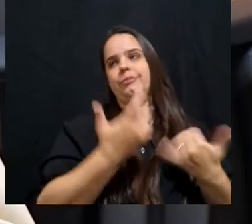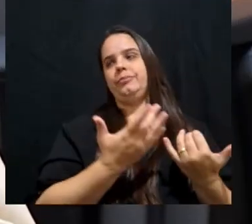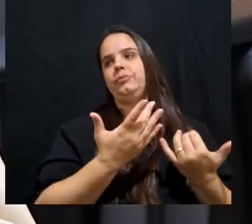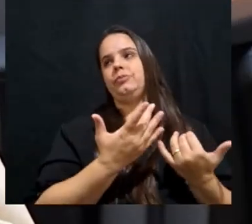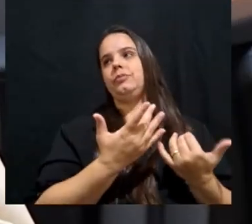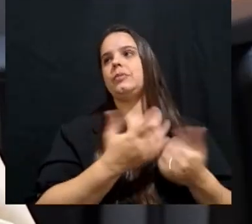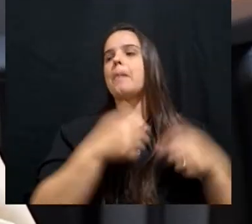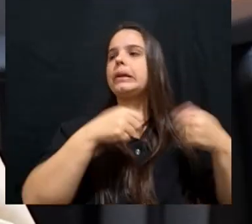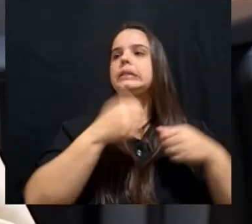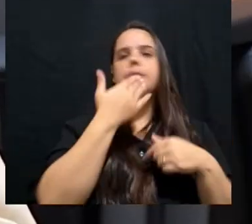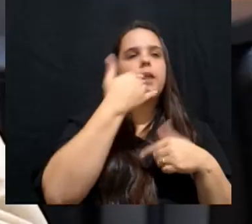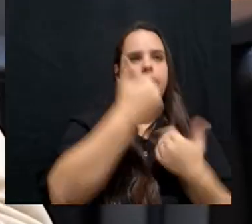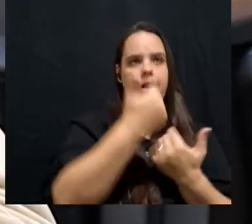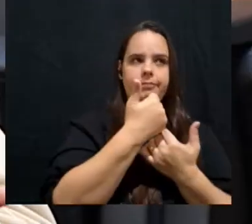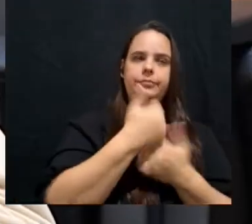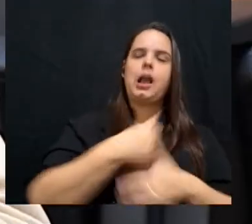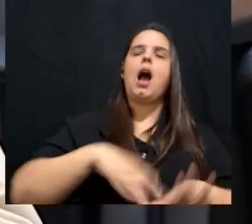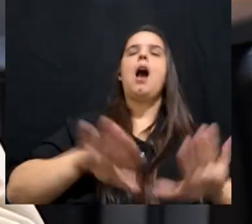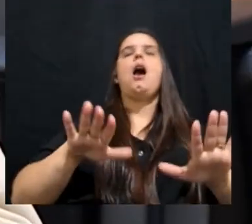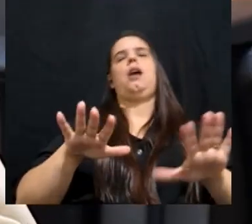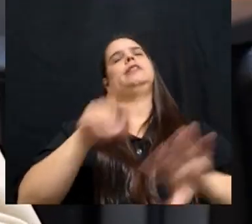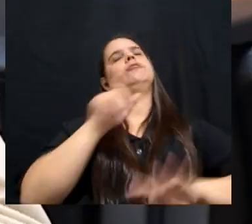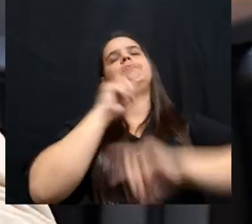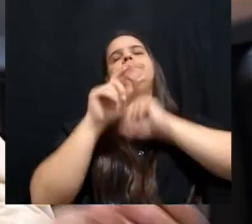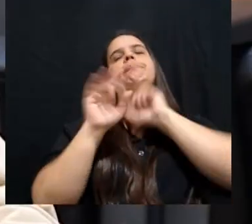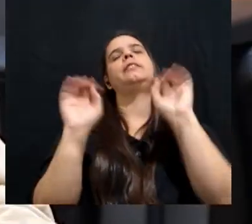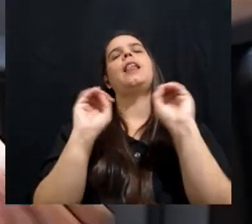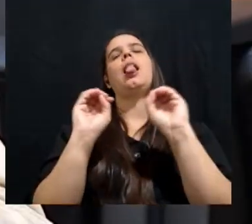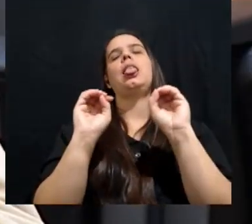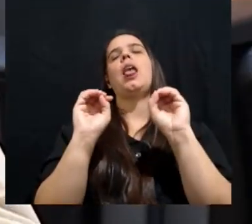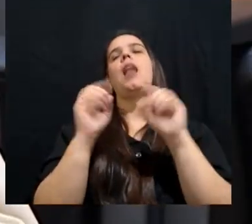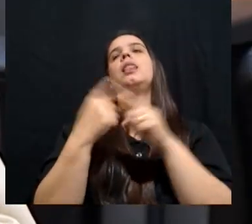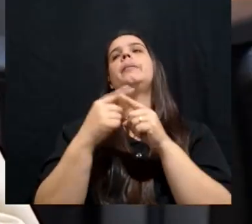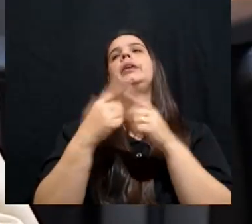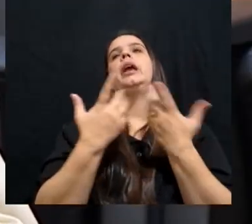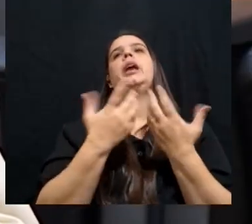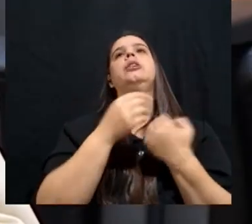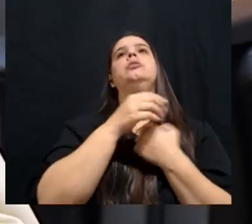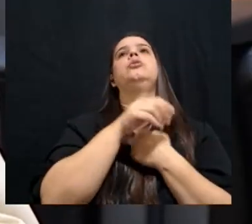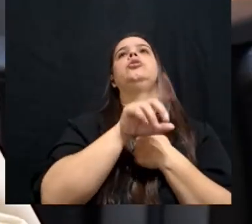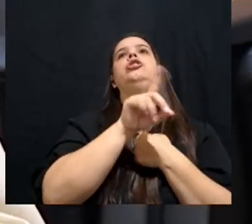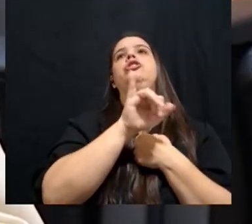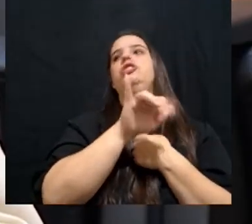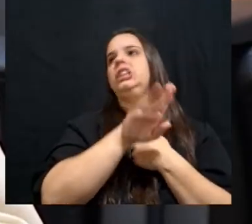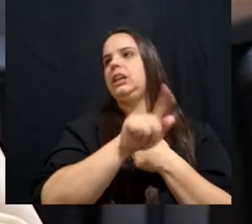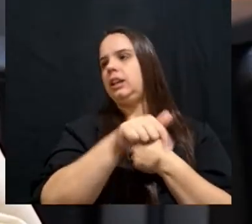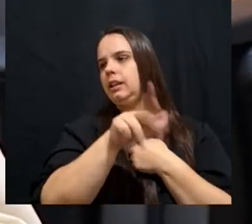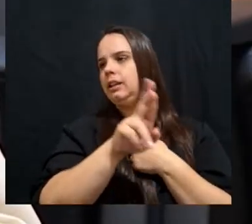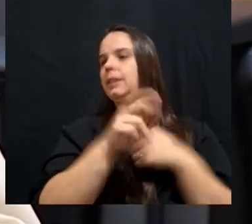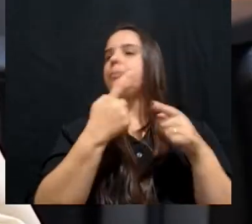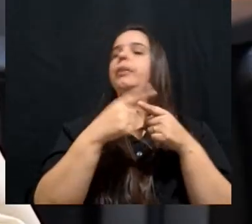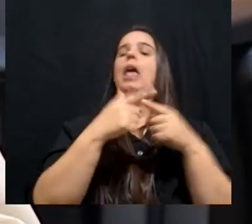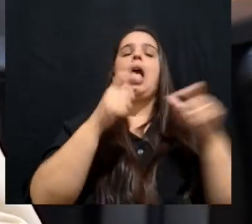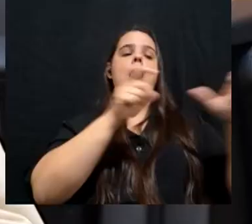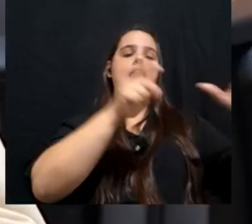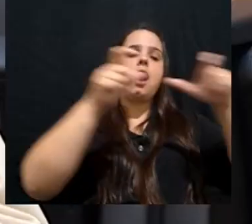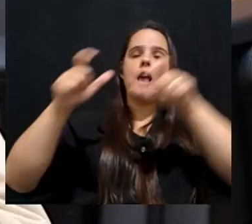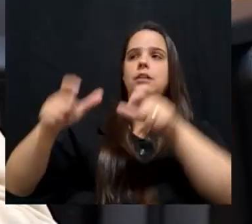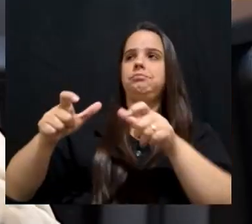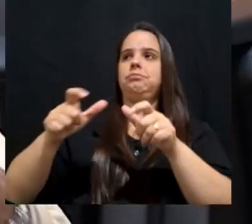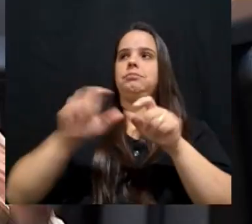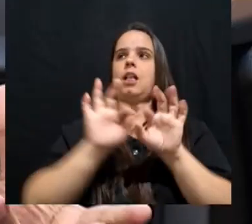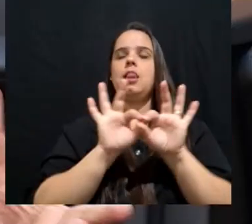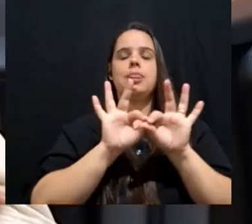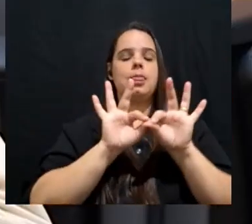que muitas vezes, principalmente, aí você falou do DIC, do Campo Grande, né, são distritos longe da região central,